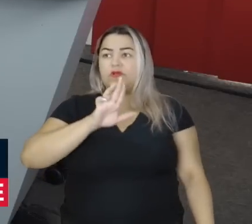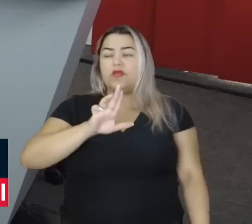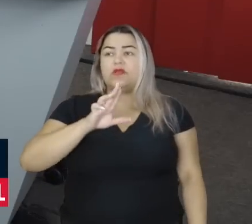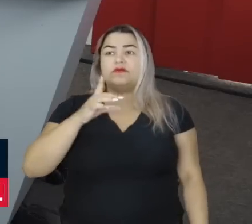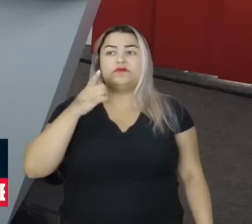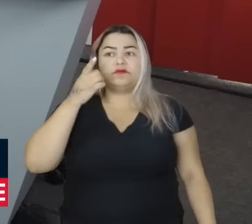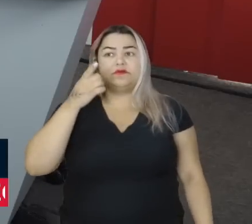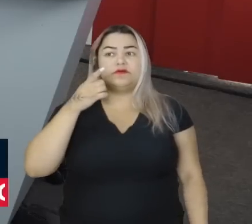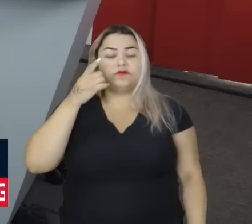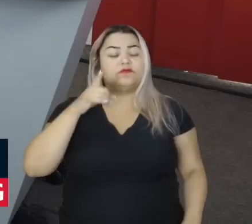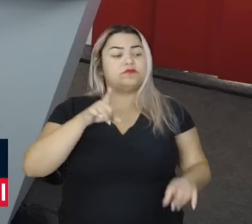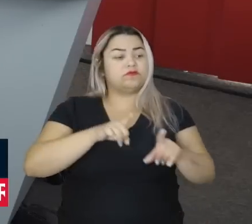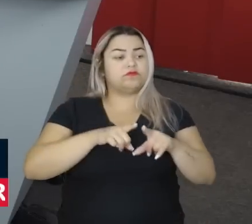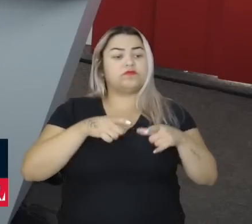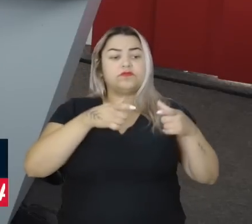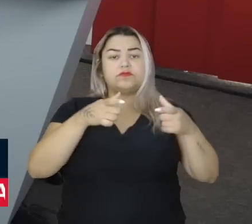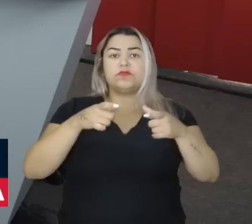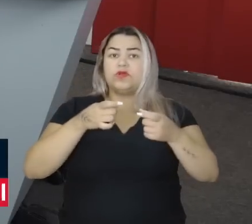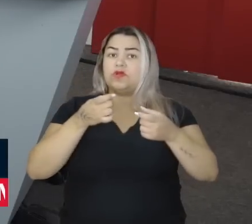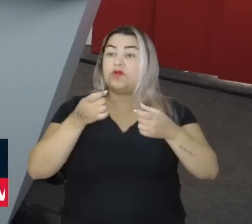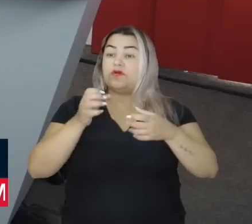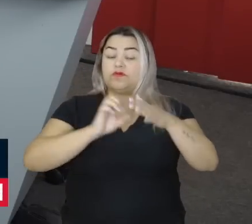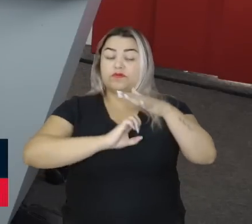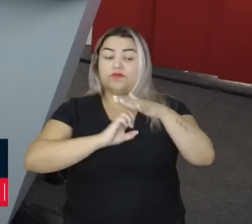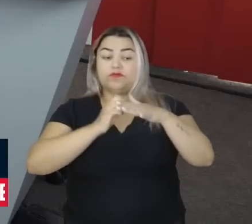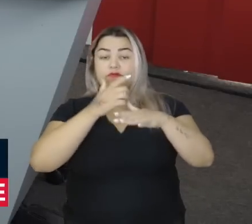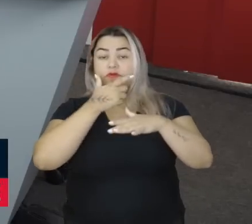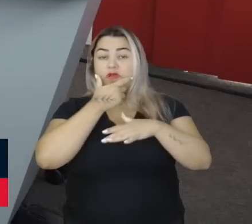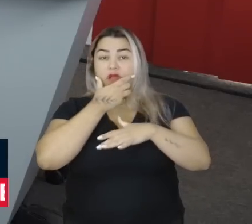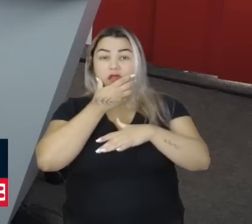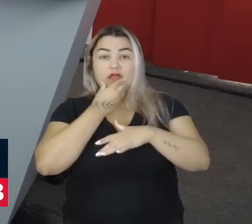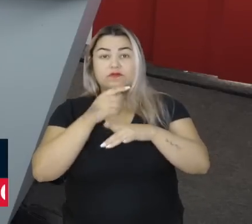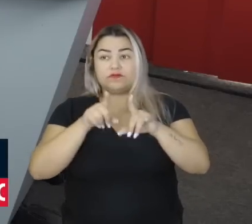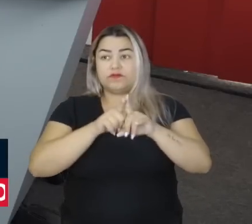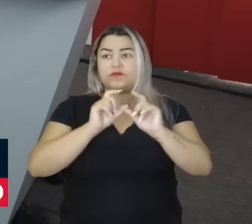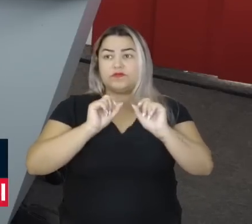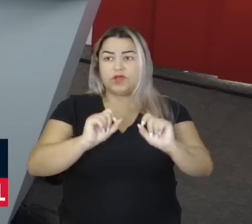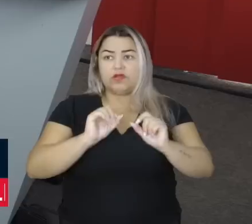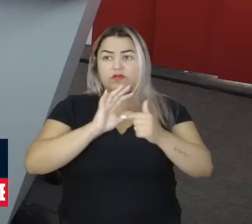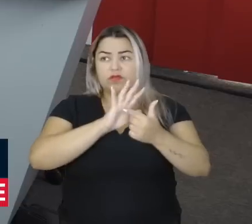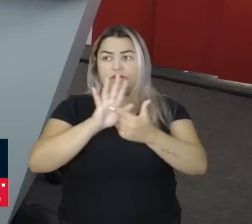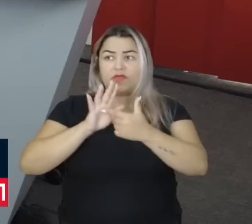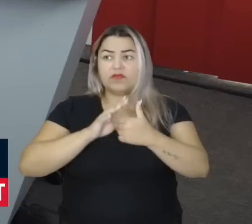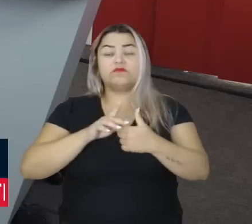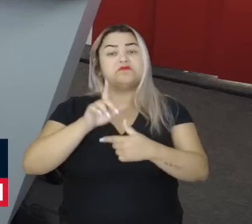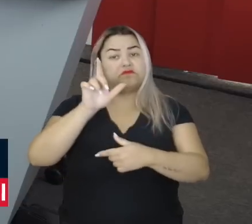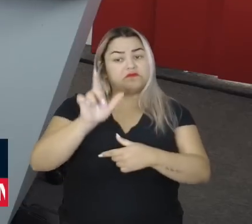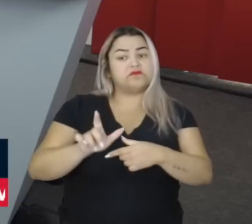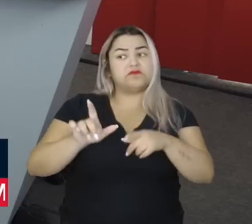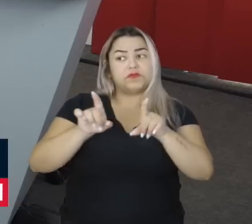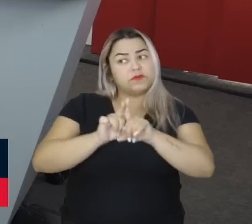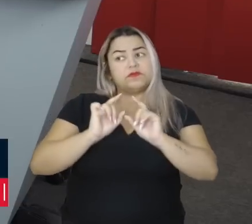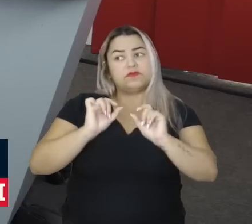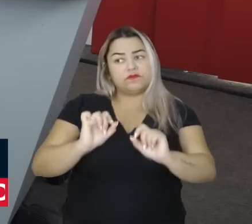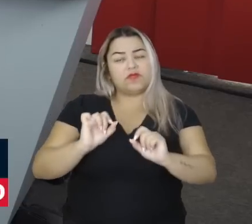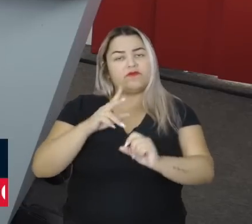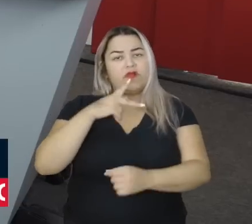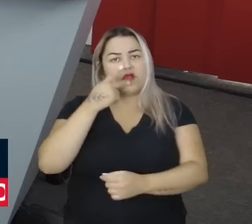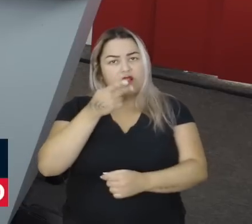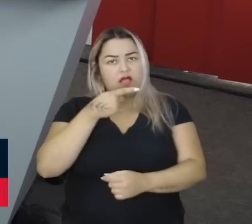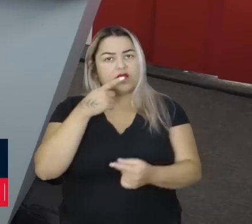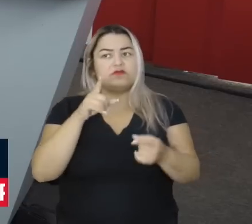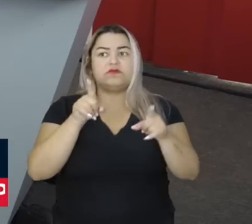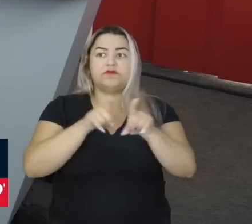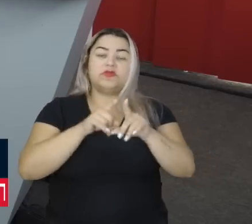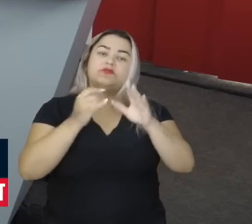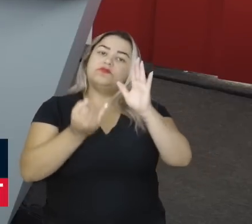parlamentares, o setor produtivo, muitos empresários, né, importantes, de destaque no país, você também tem batido muito nessa tecla